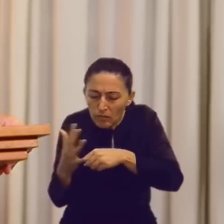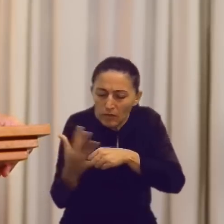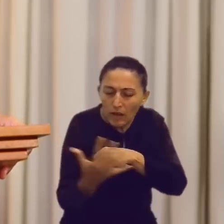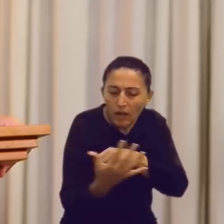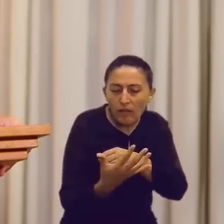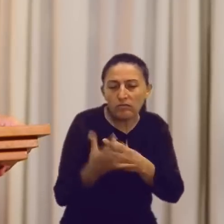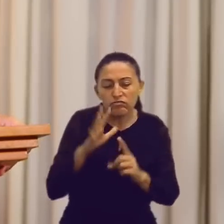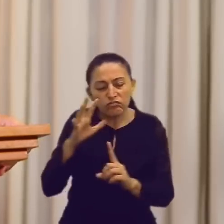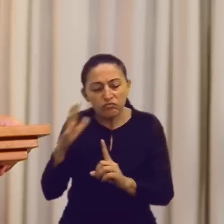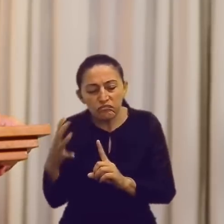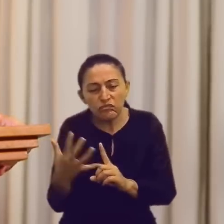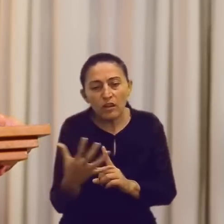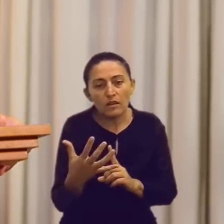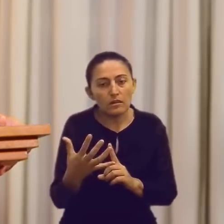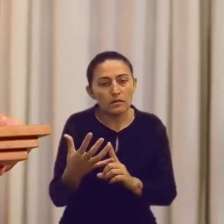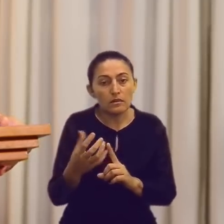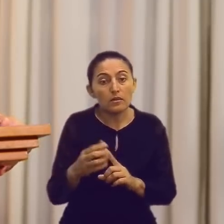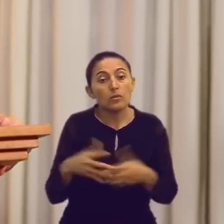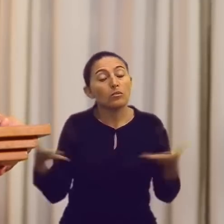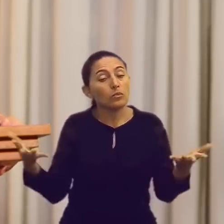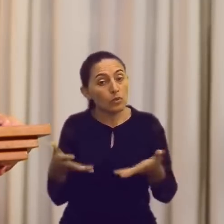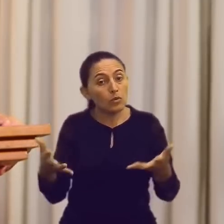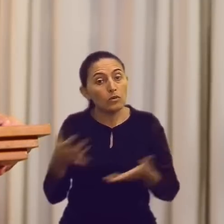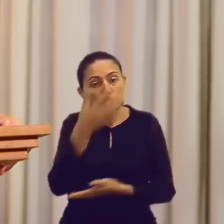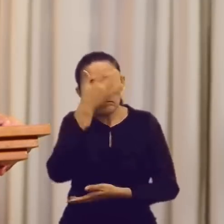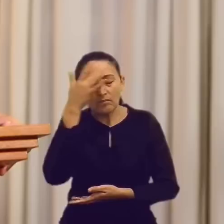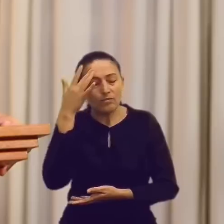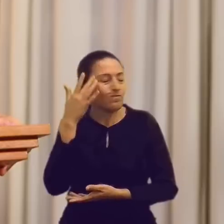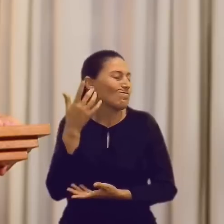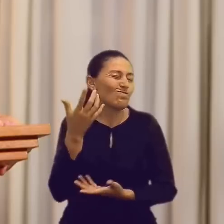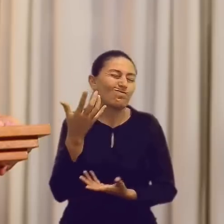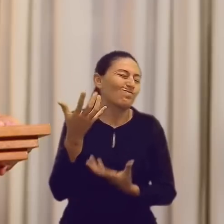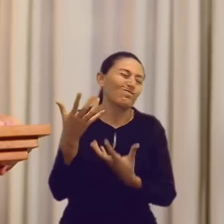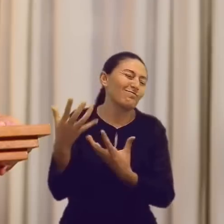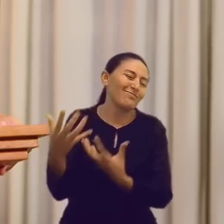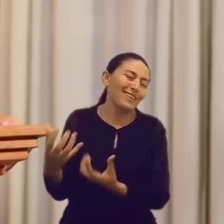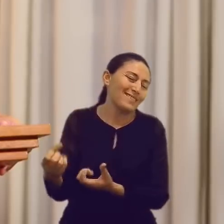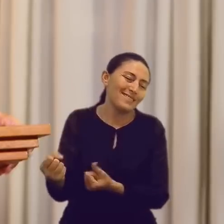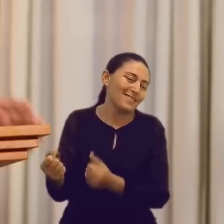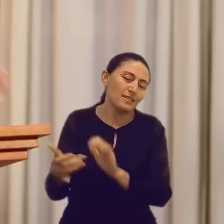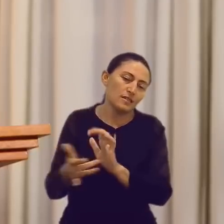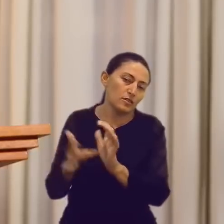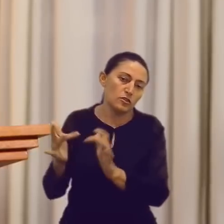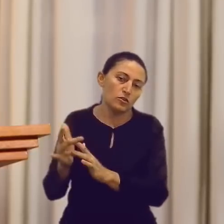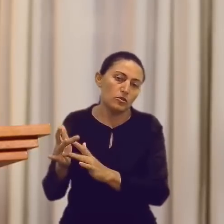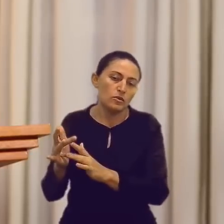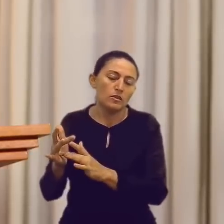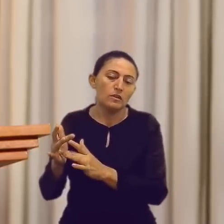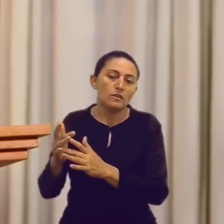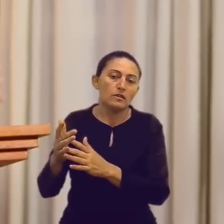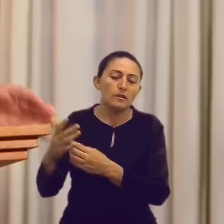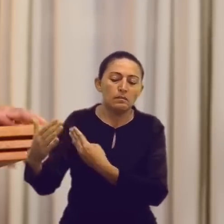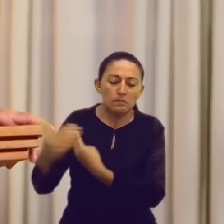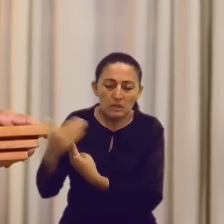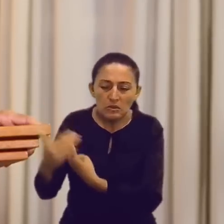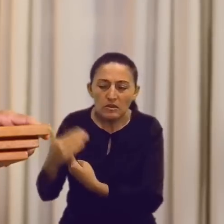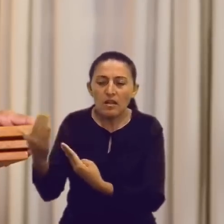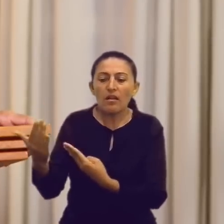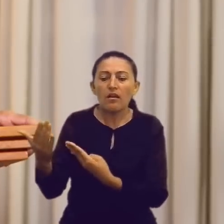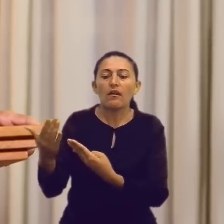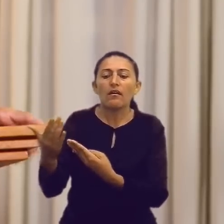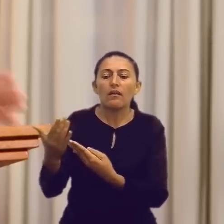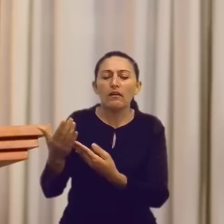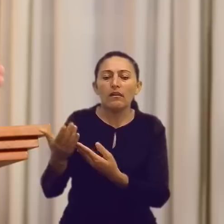pessoas não permitem ser lapidadas por Jesus. Jesus identifica os problemas de cada